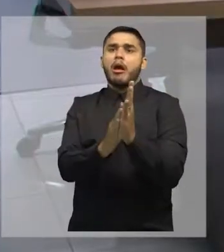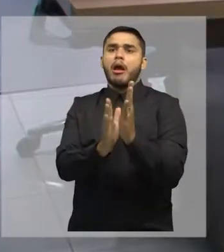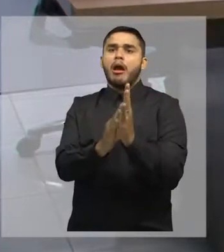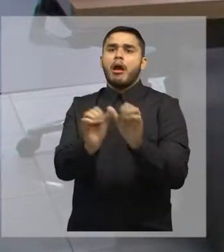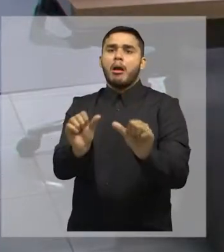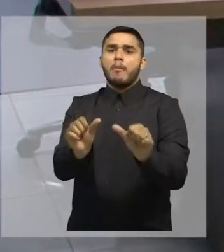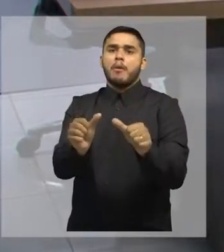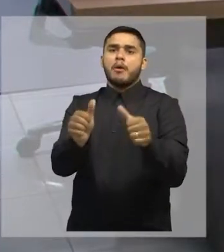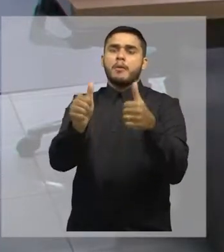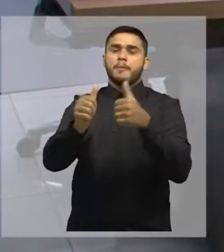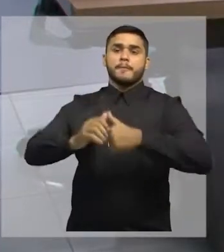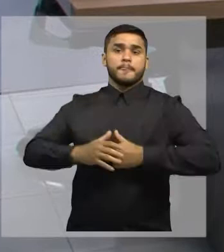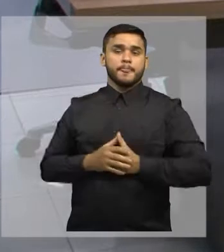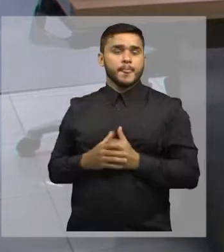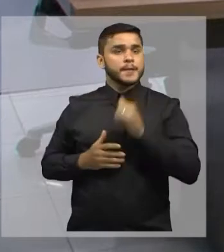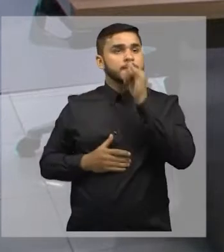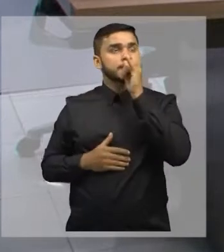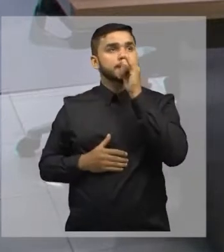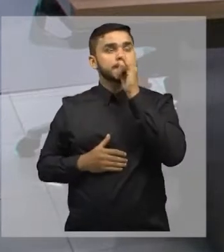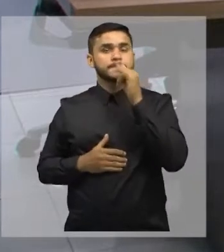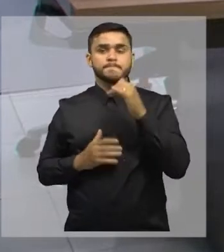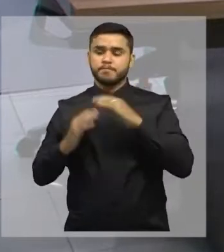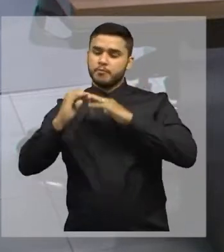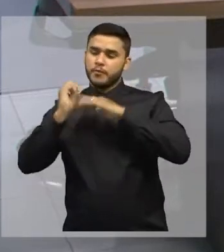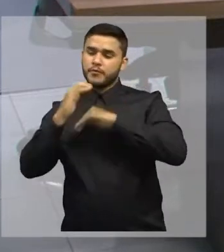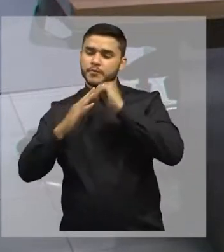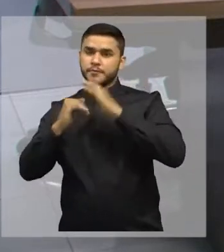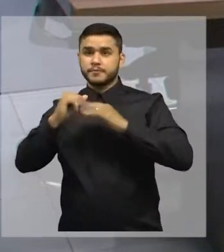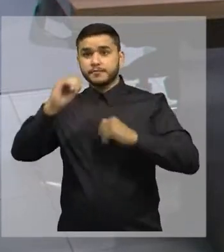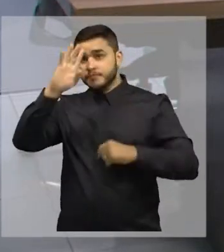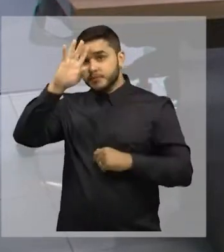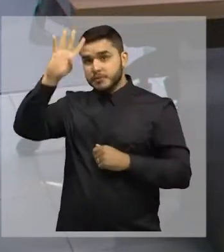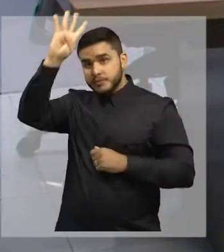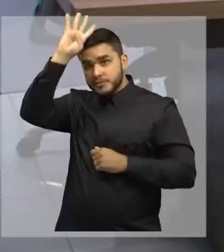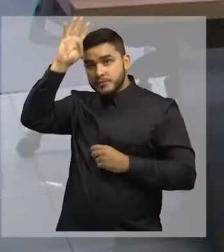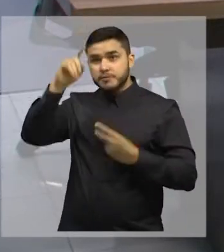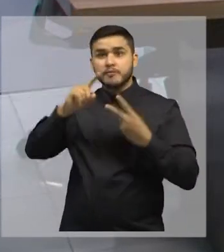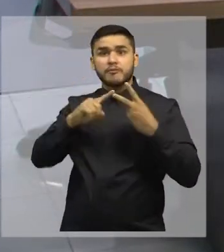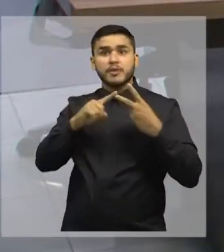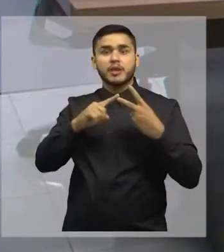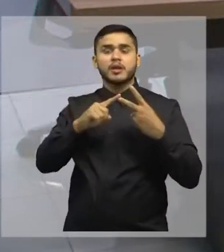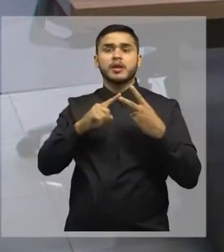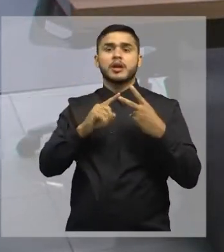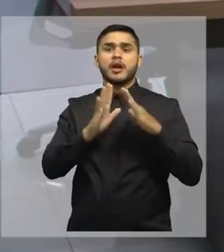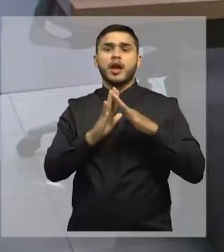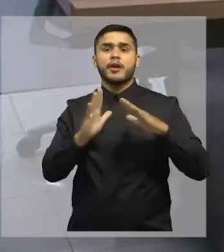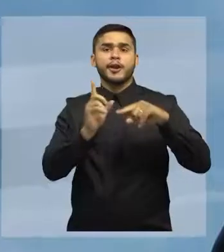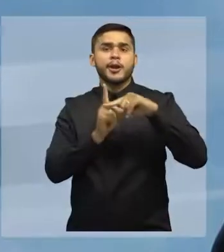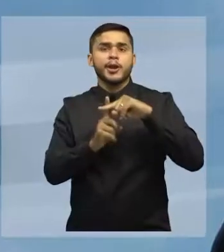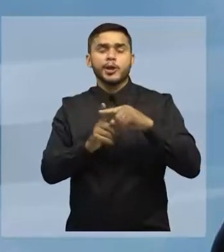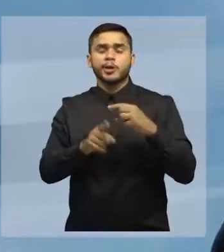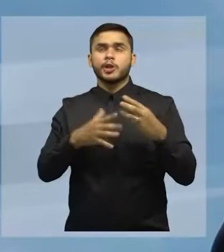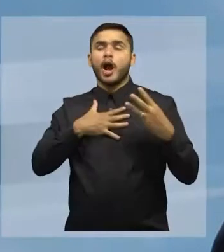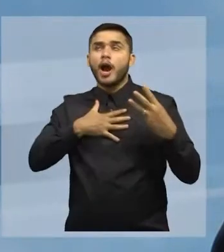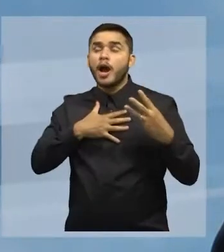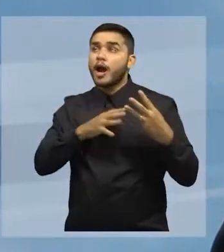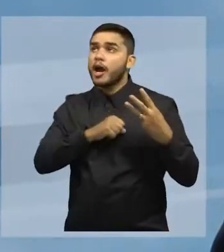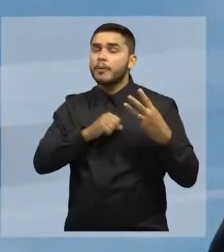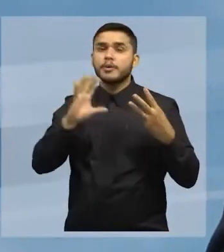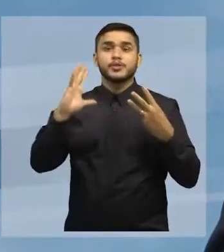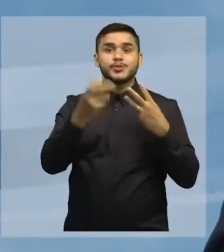opinião, você bota bombeiros, né? Igreja, aí vai descendo, né? O judiciário está muito ruim, executivo, e lá